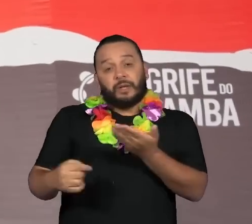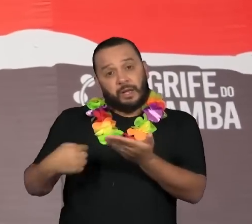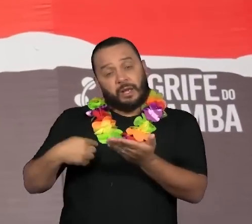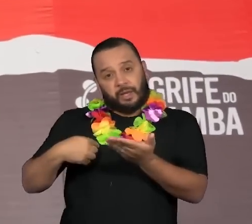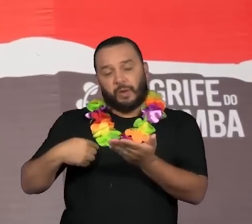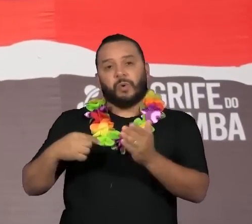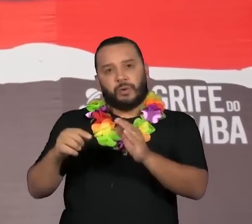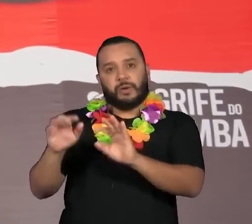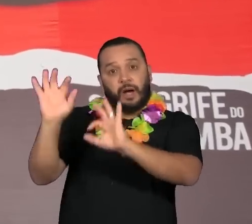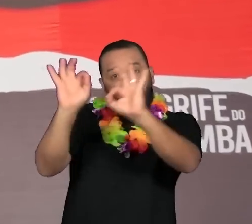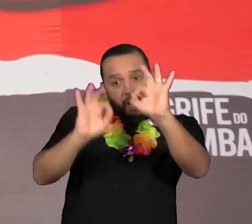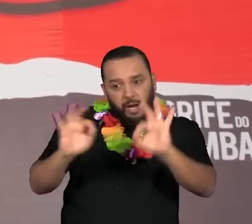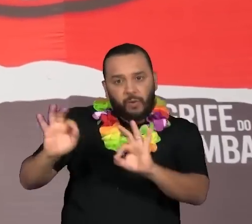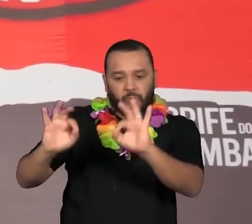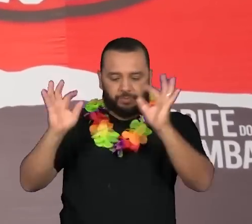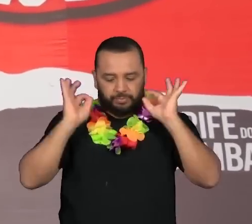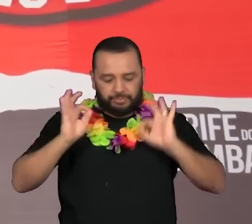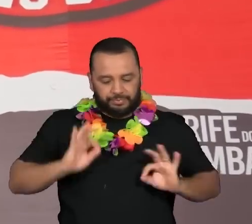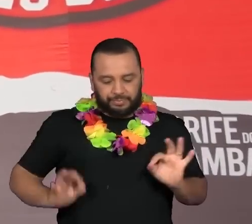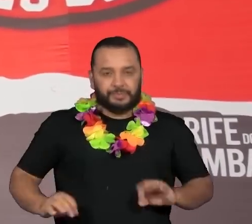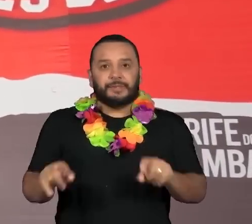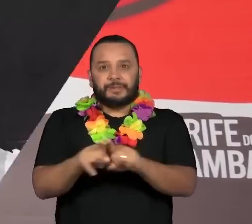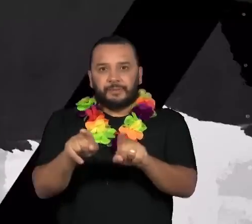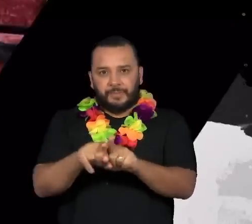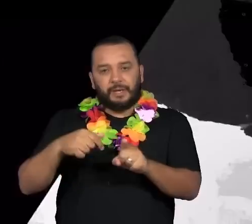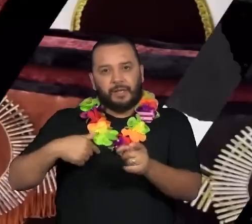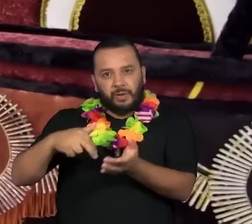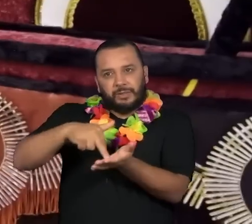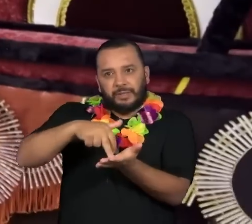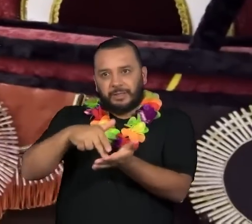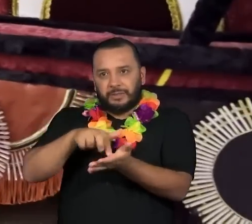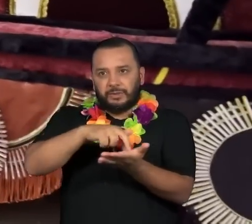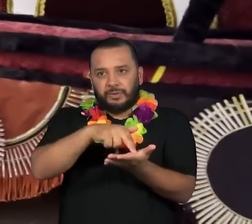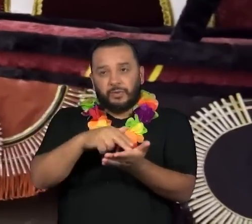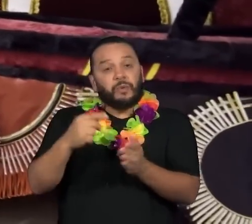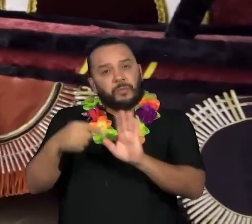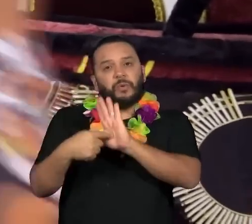pouquinho mais do nosso dia a dia aqui, da nossa rotina.